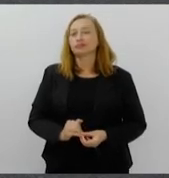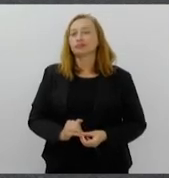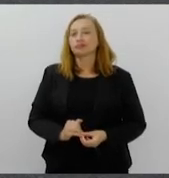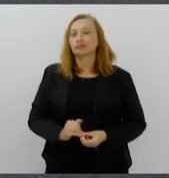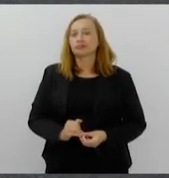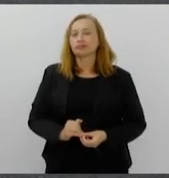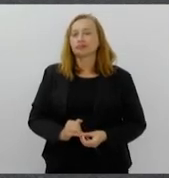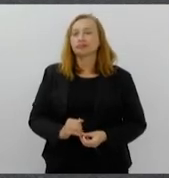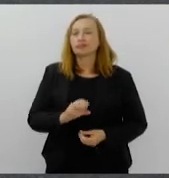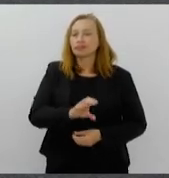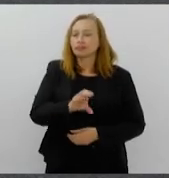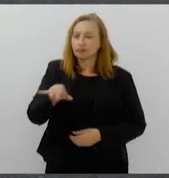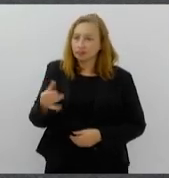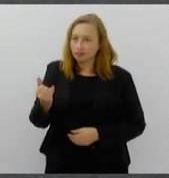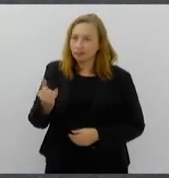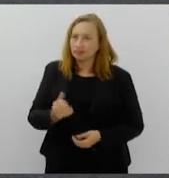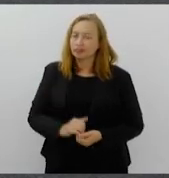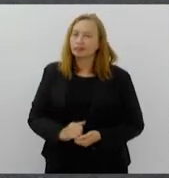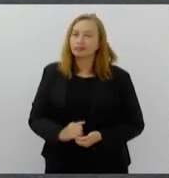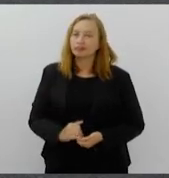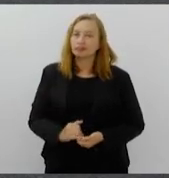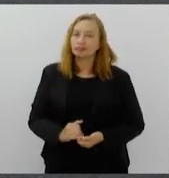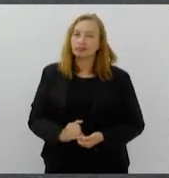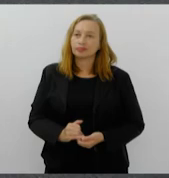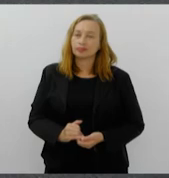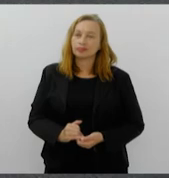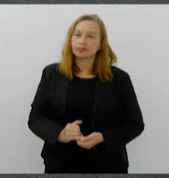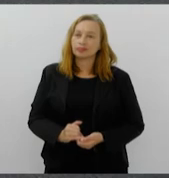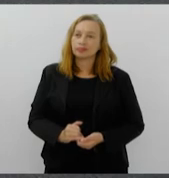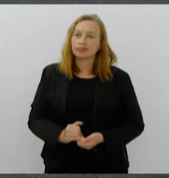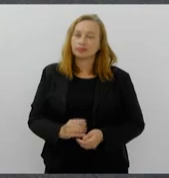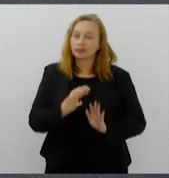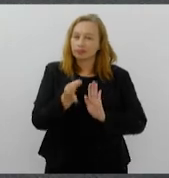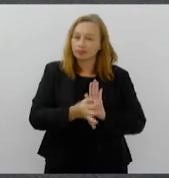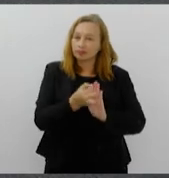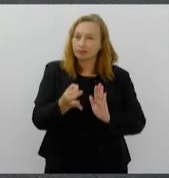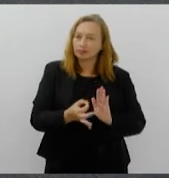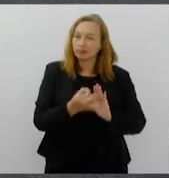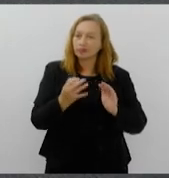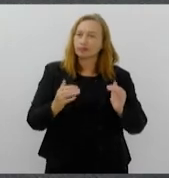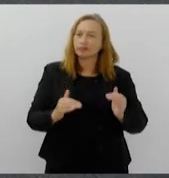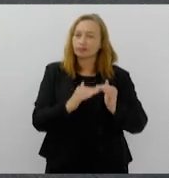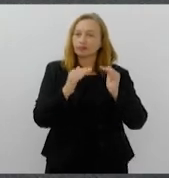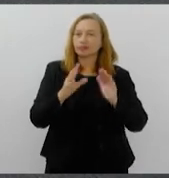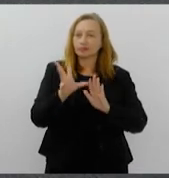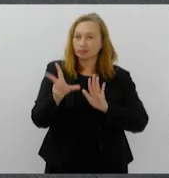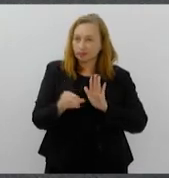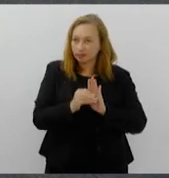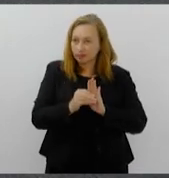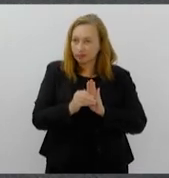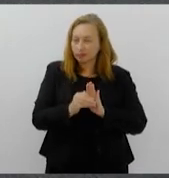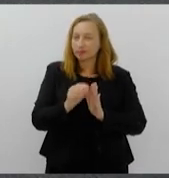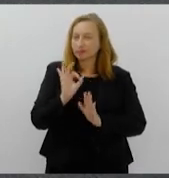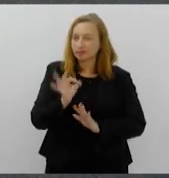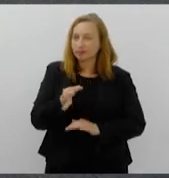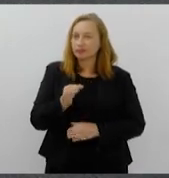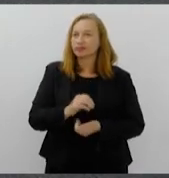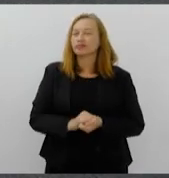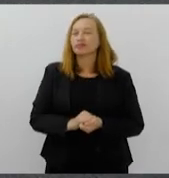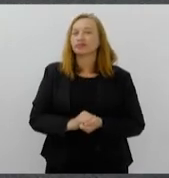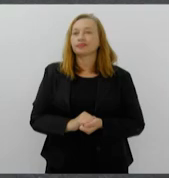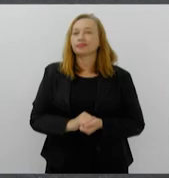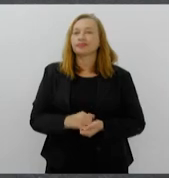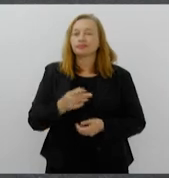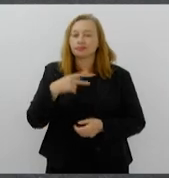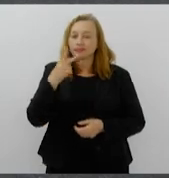a CCJ, que deu parecer favorável às emendas, né?